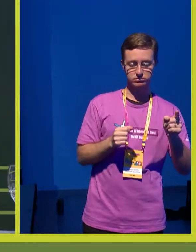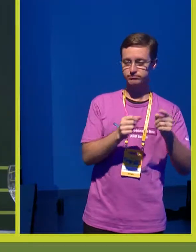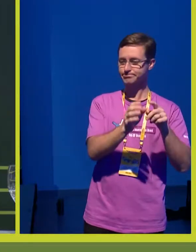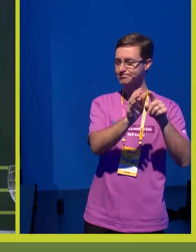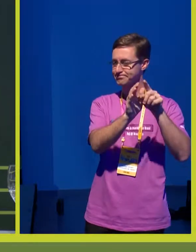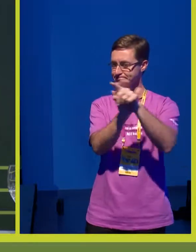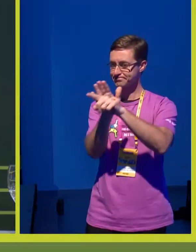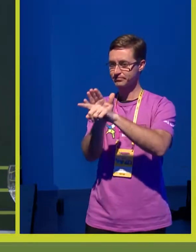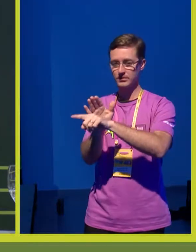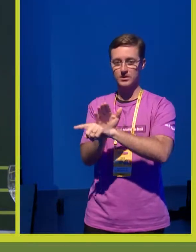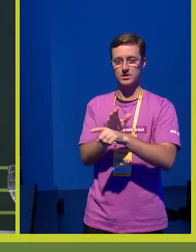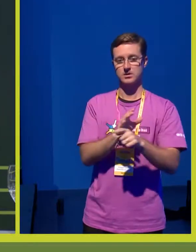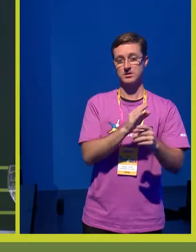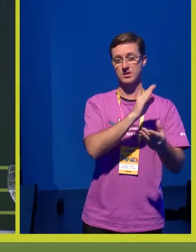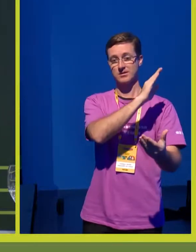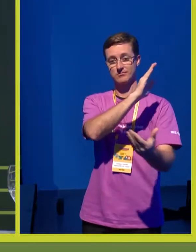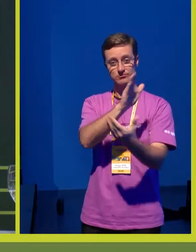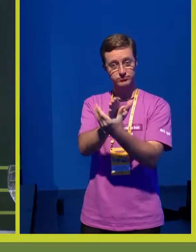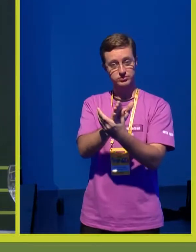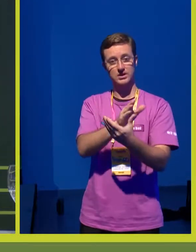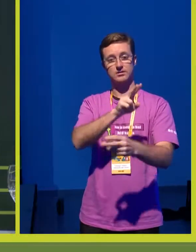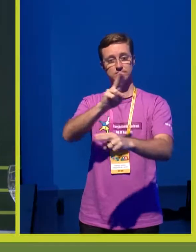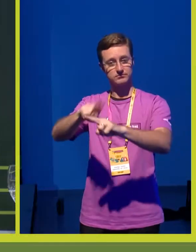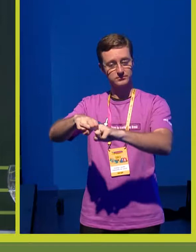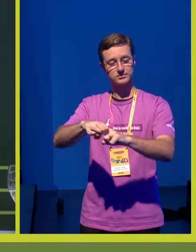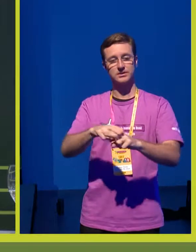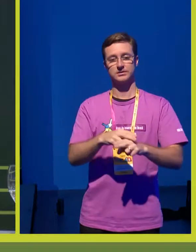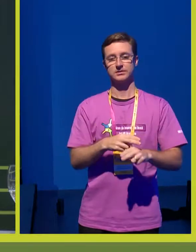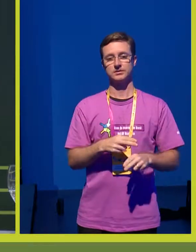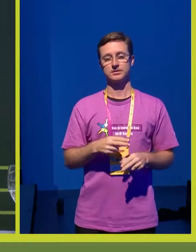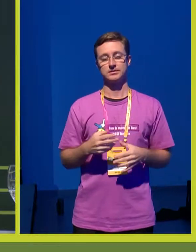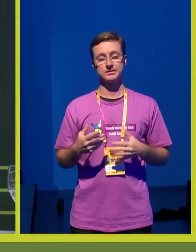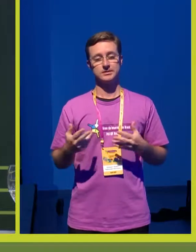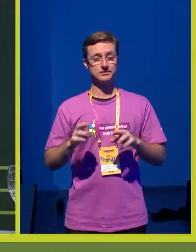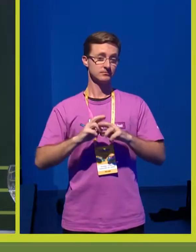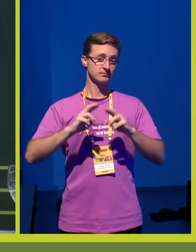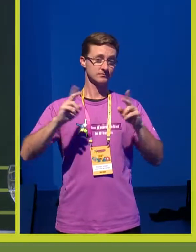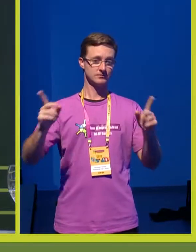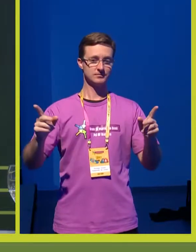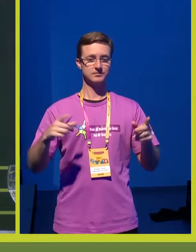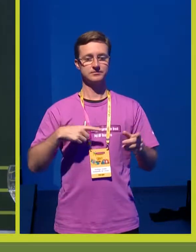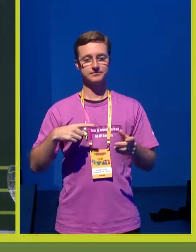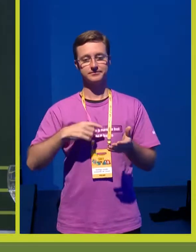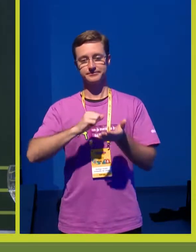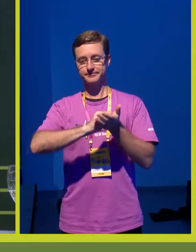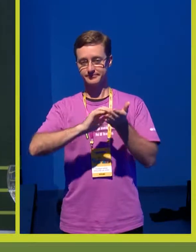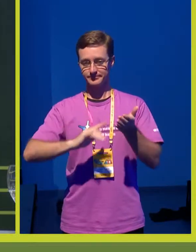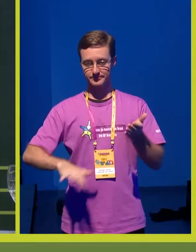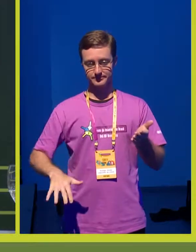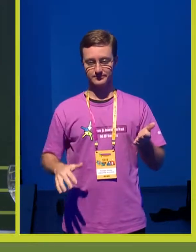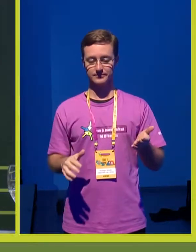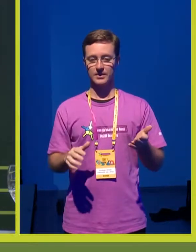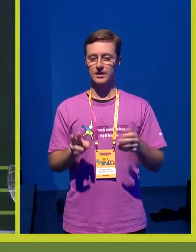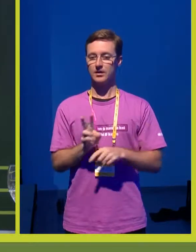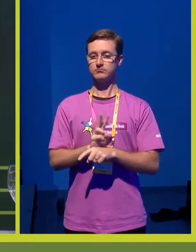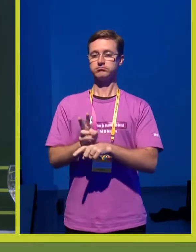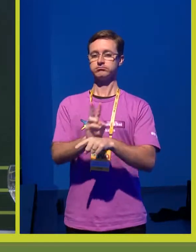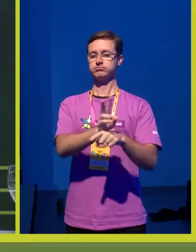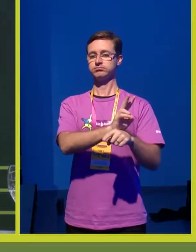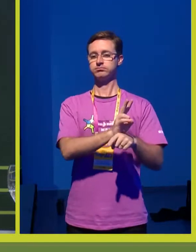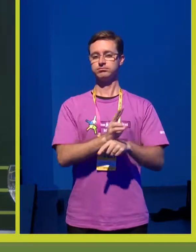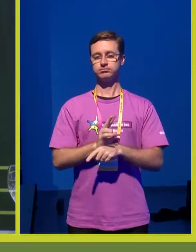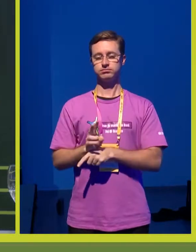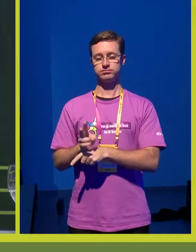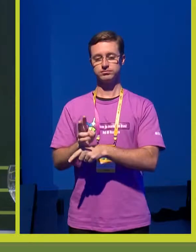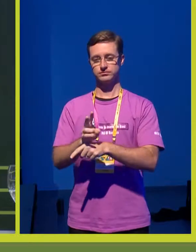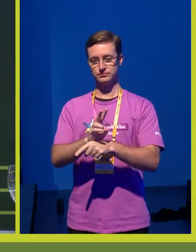imputar esse fato criminoso a alguém e as atividades preventivas que são